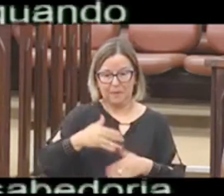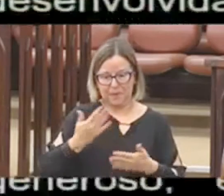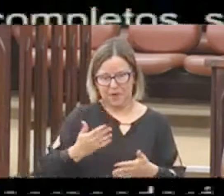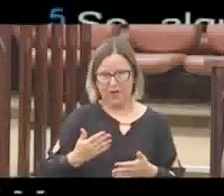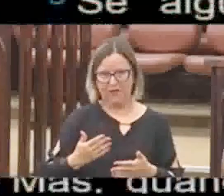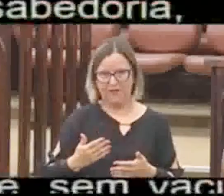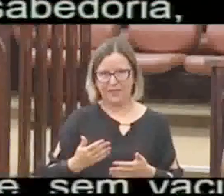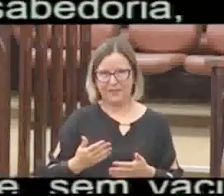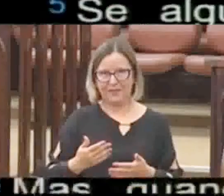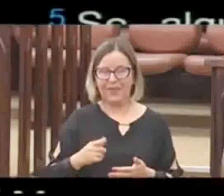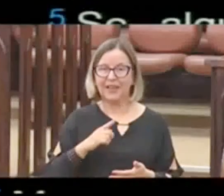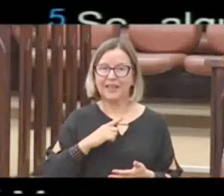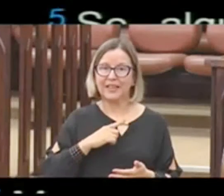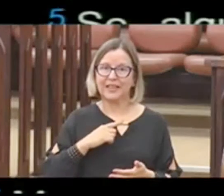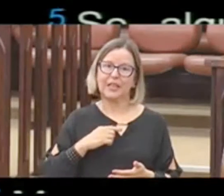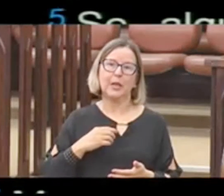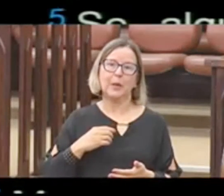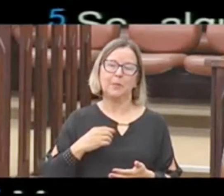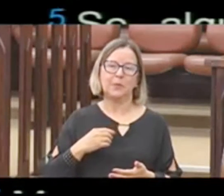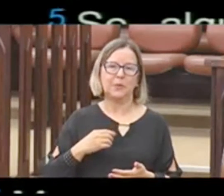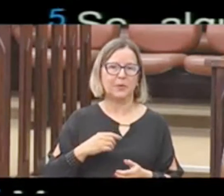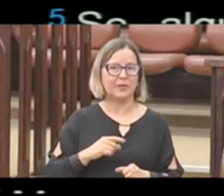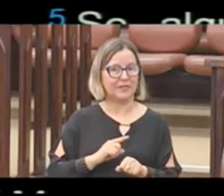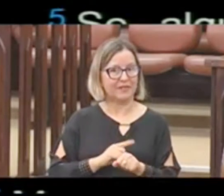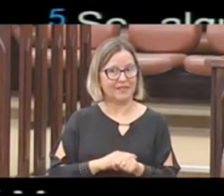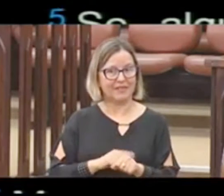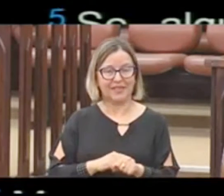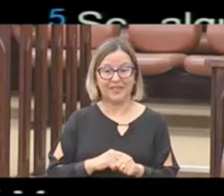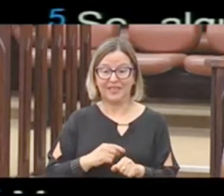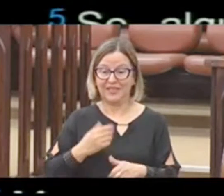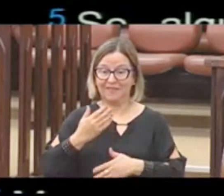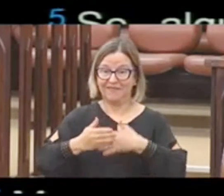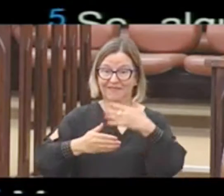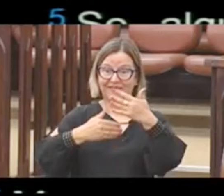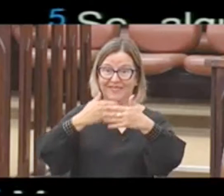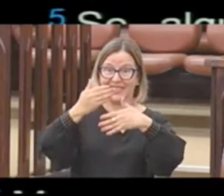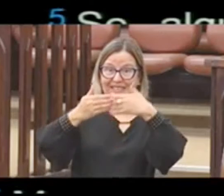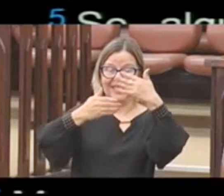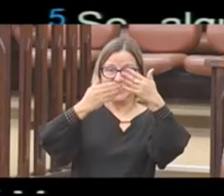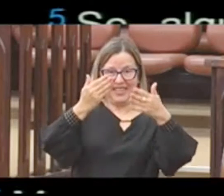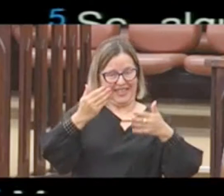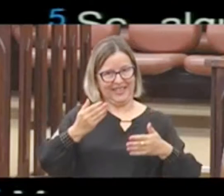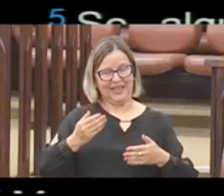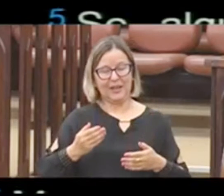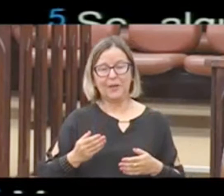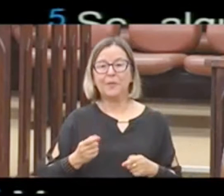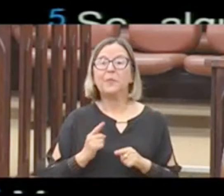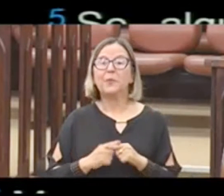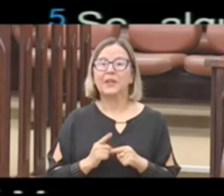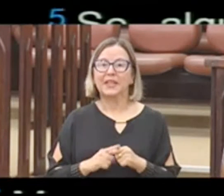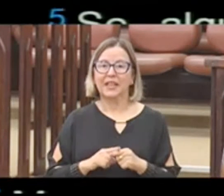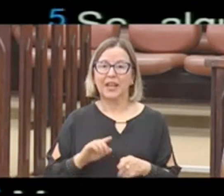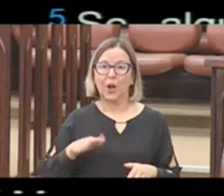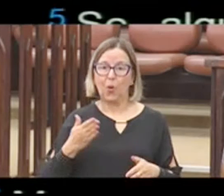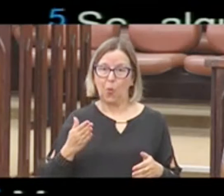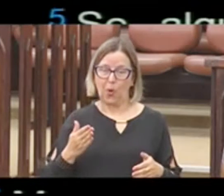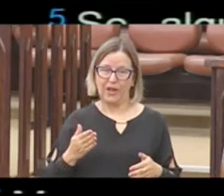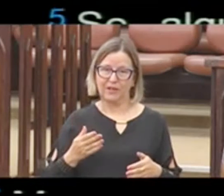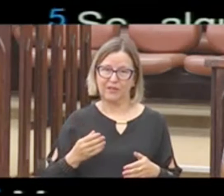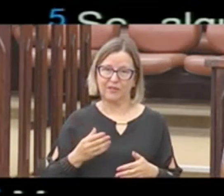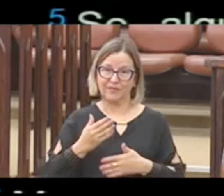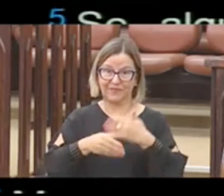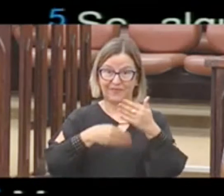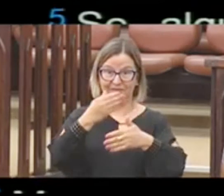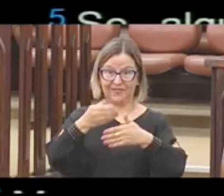de crescer. E é necessário que ela cresça, pois quando estiver plenamente desenvolvida,